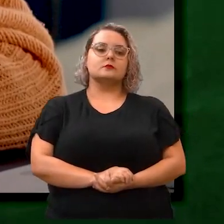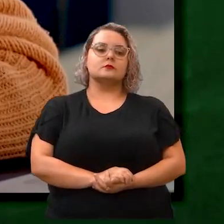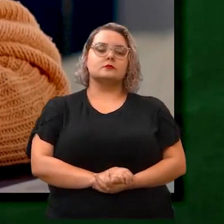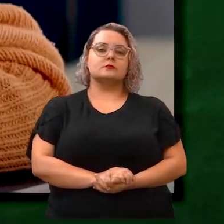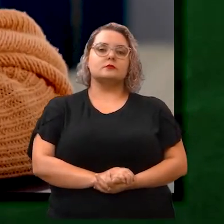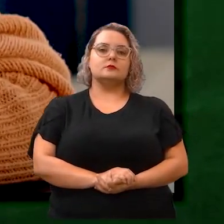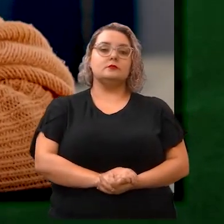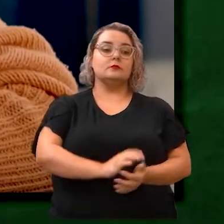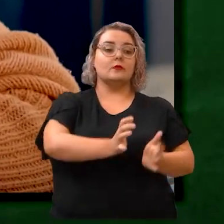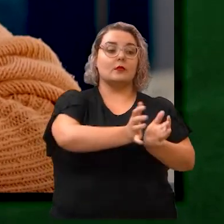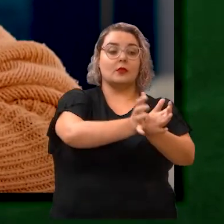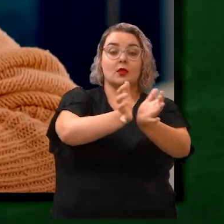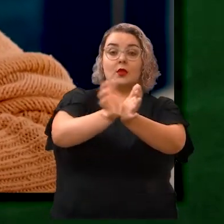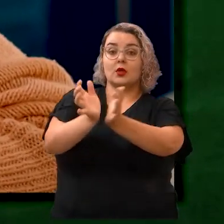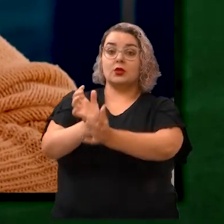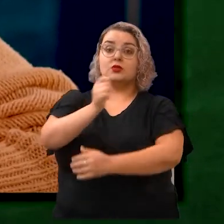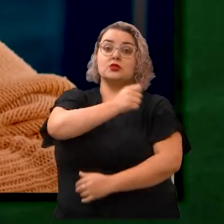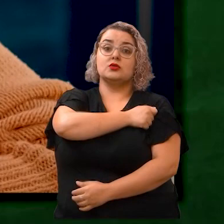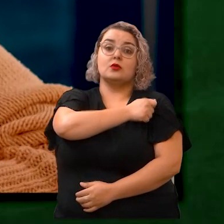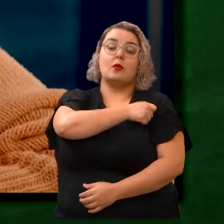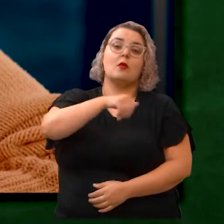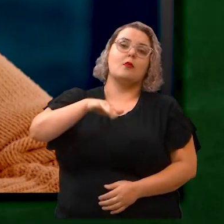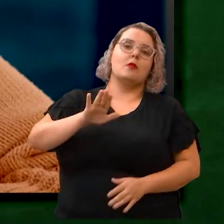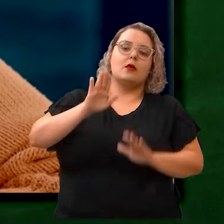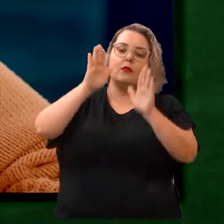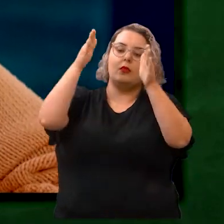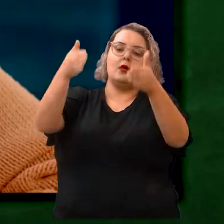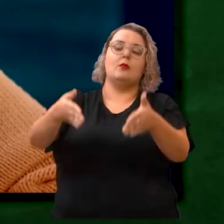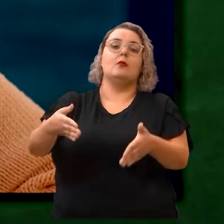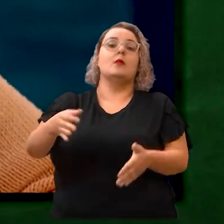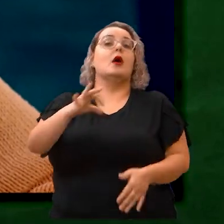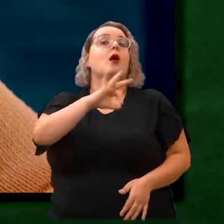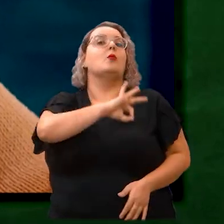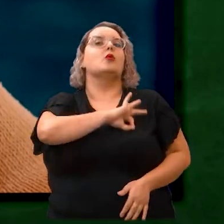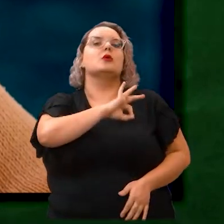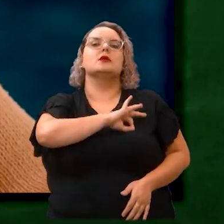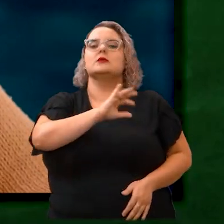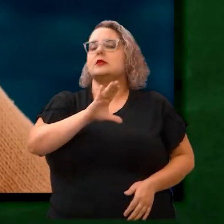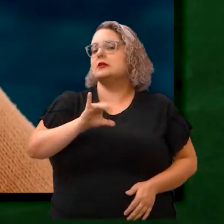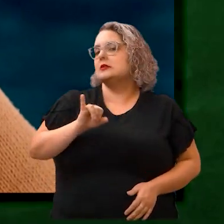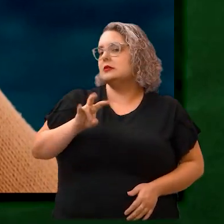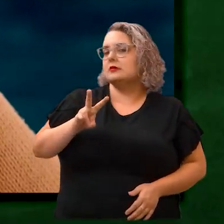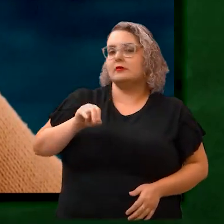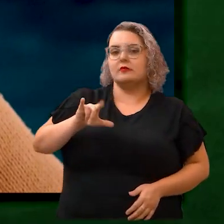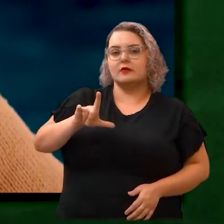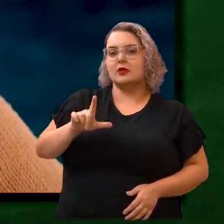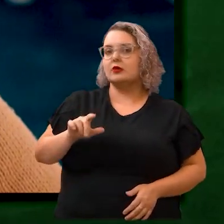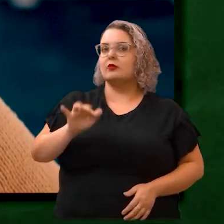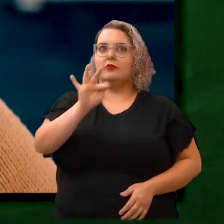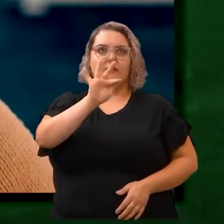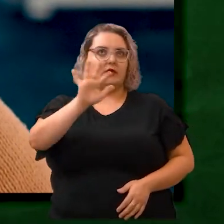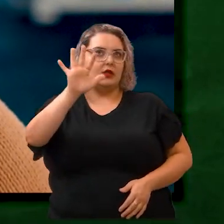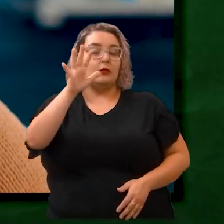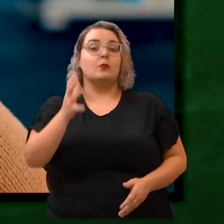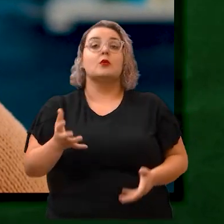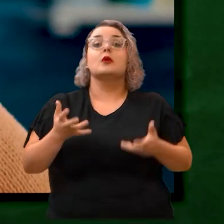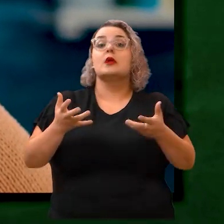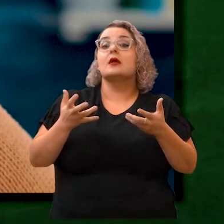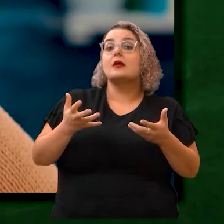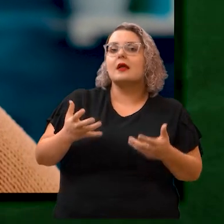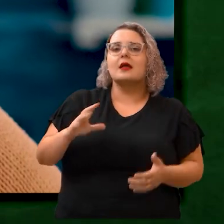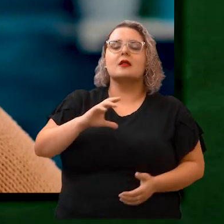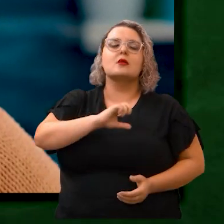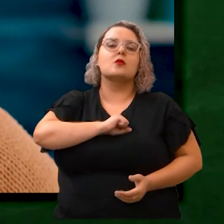umas classes dos alunos mais vocacionados que é para a polícia a polícia civil Polícia Federal porque eles gostam da Segurança